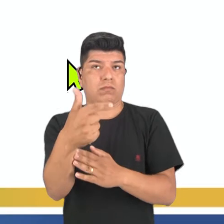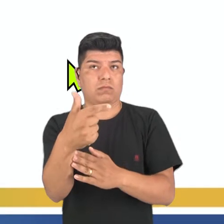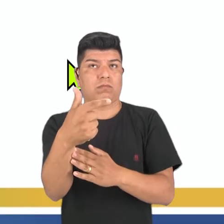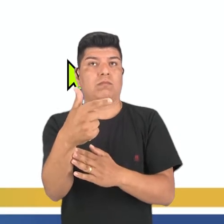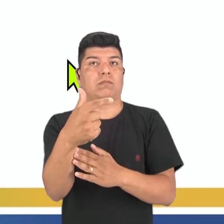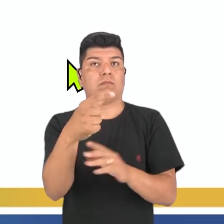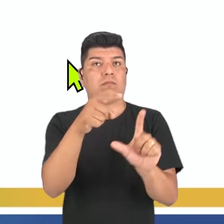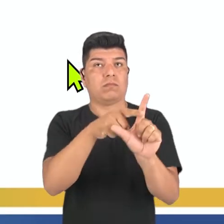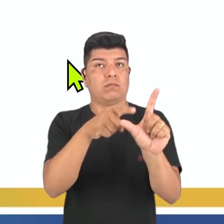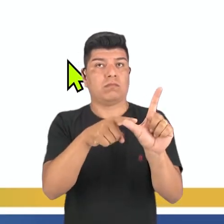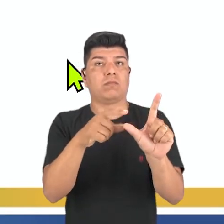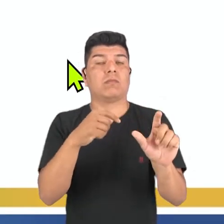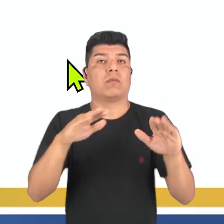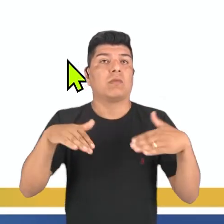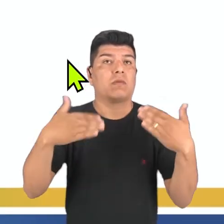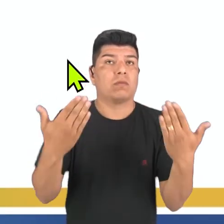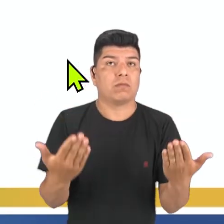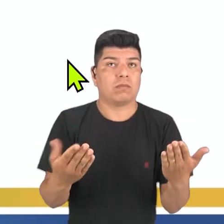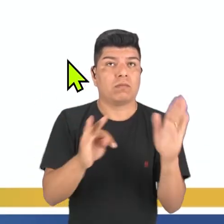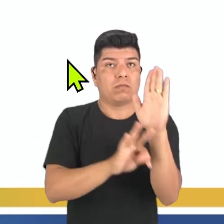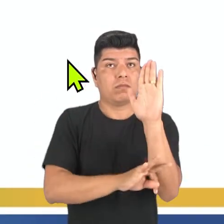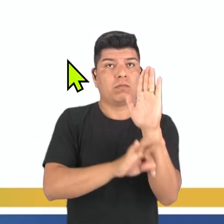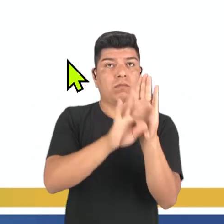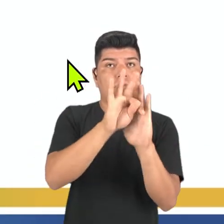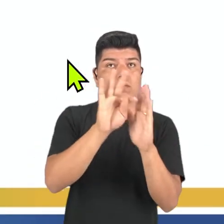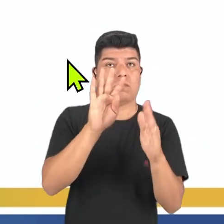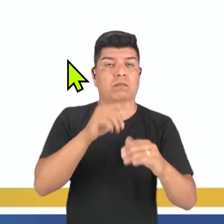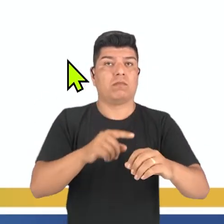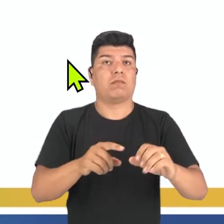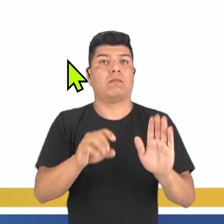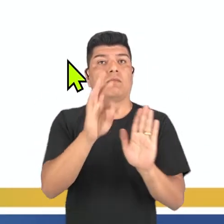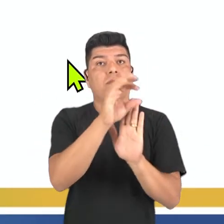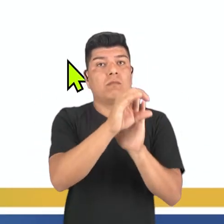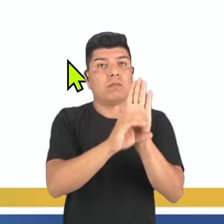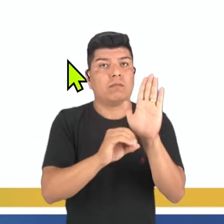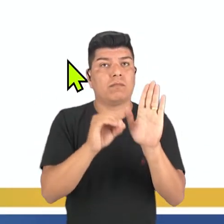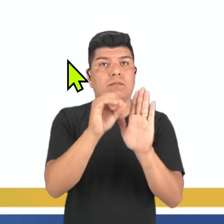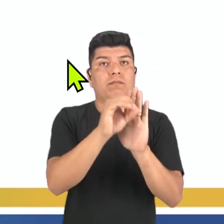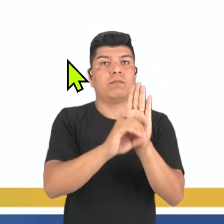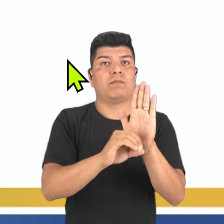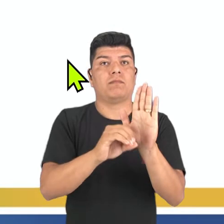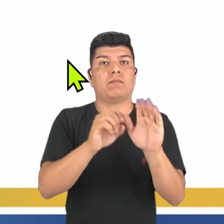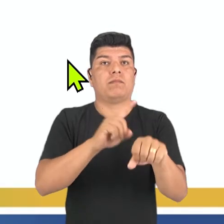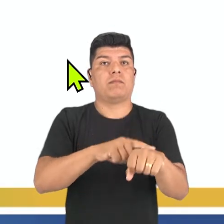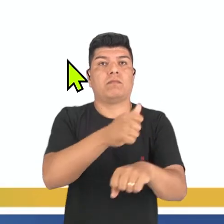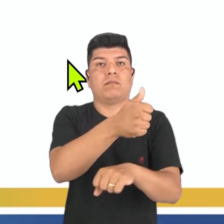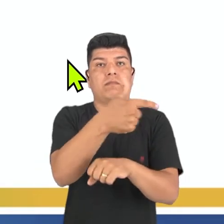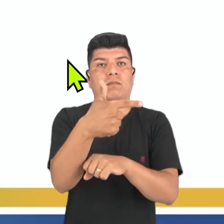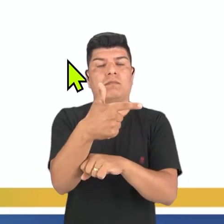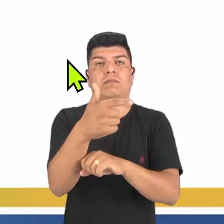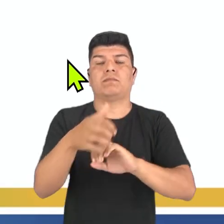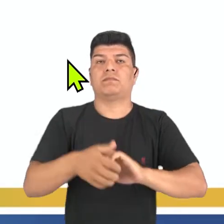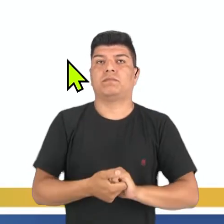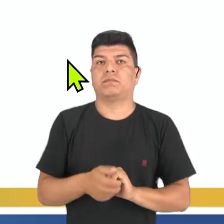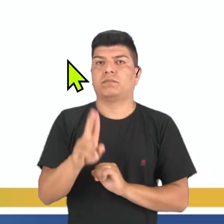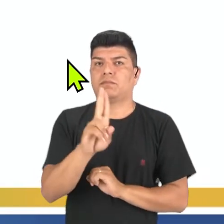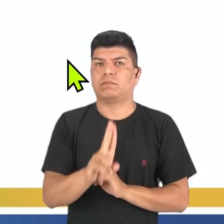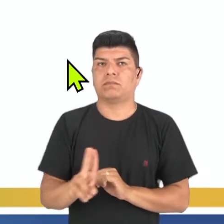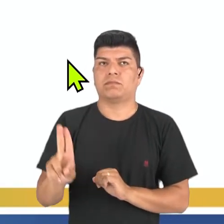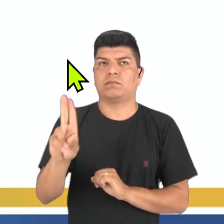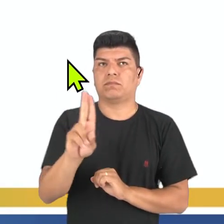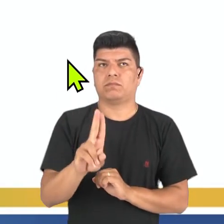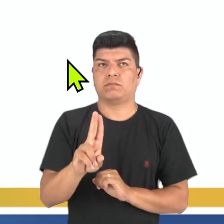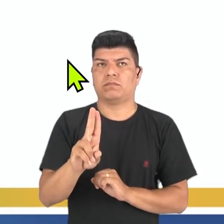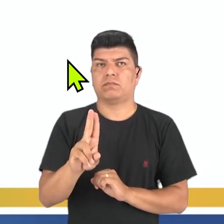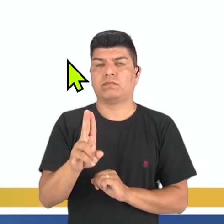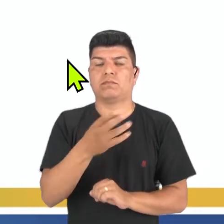qual a temperatura, marcada por esse termômetro ao meio-dia? Bom, aqui eu não estou trabalhando com números